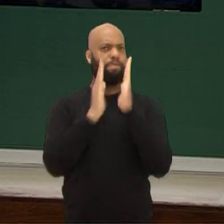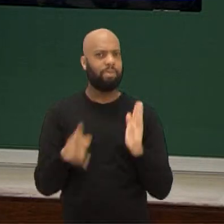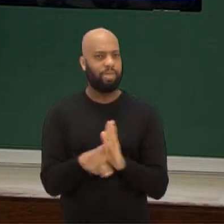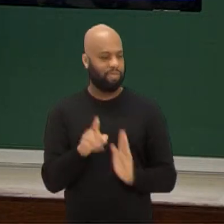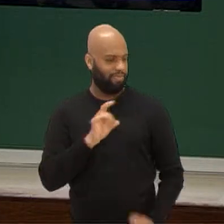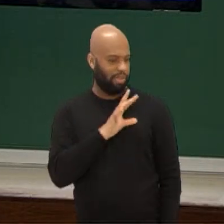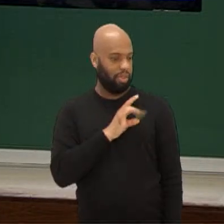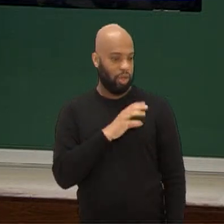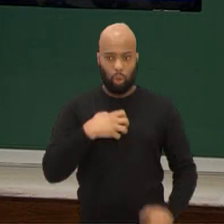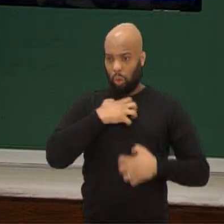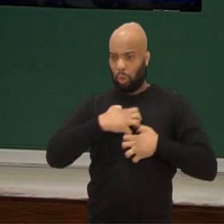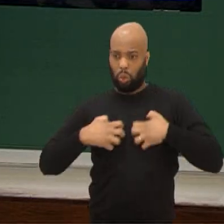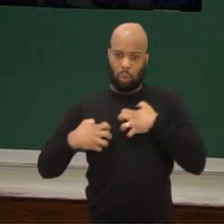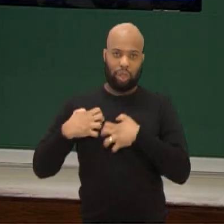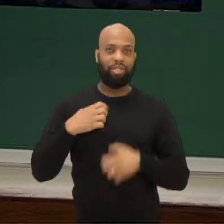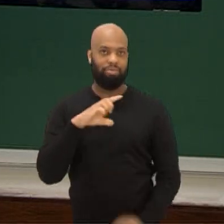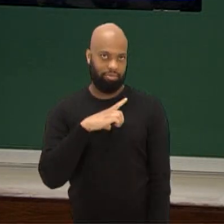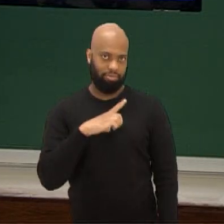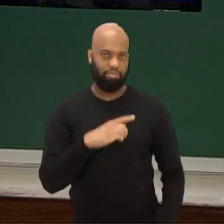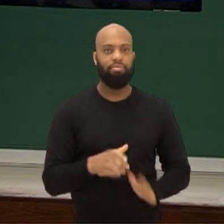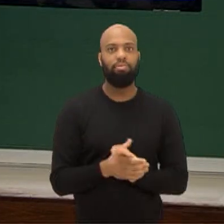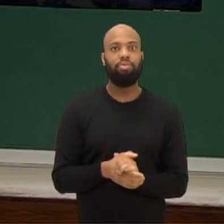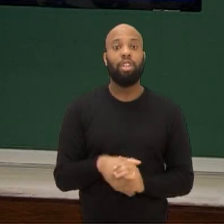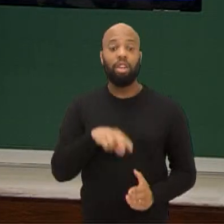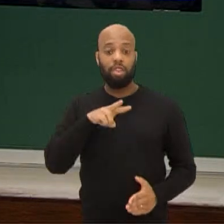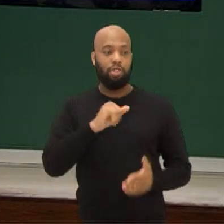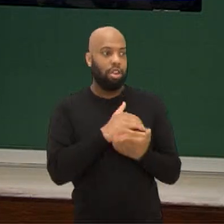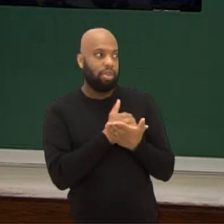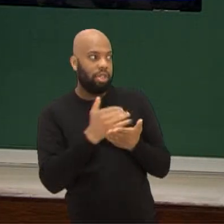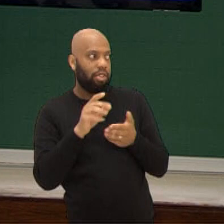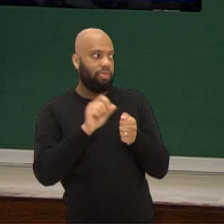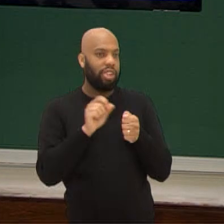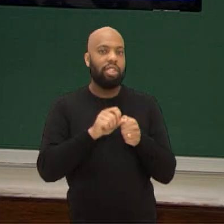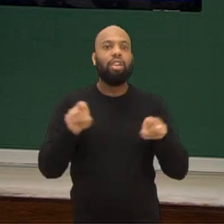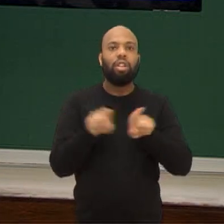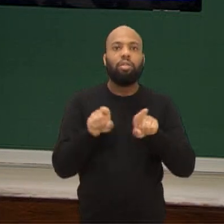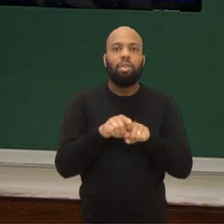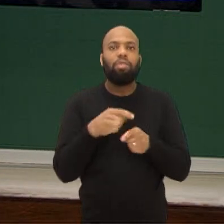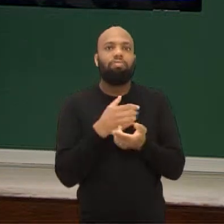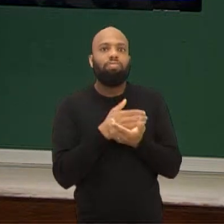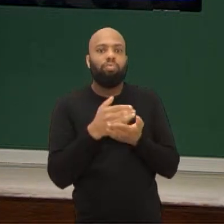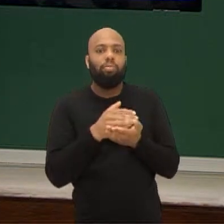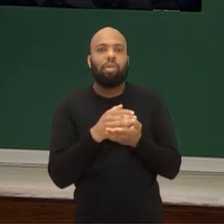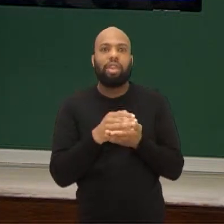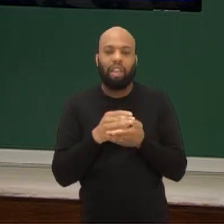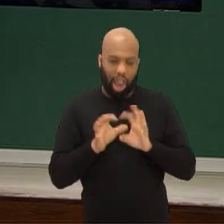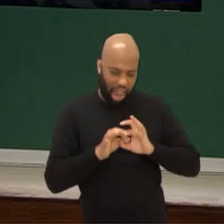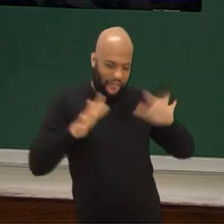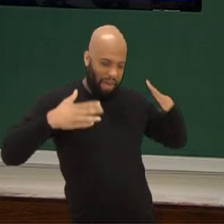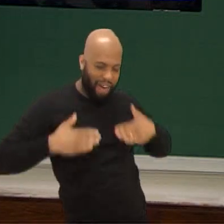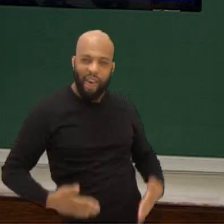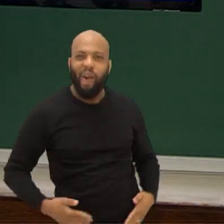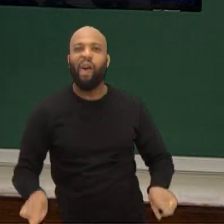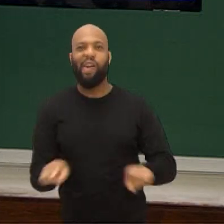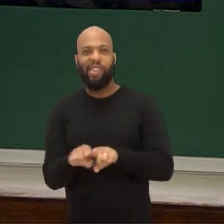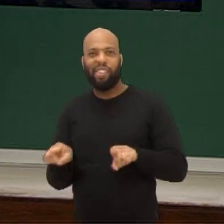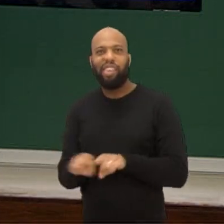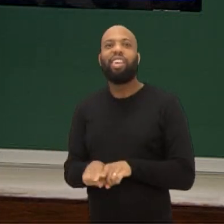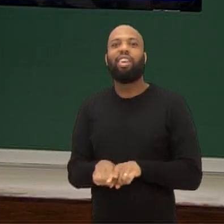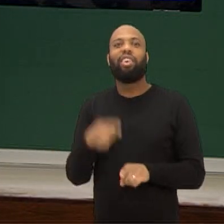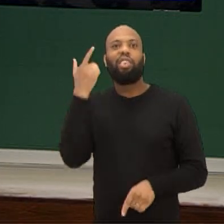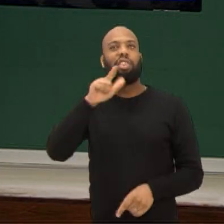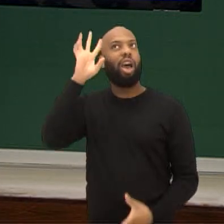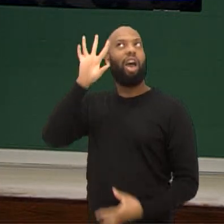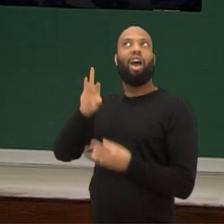e essas angústias que você tem. Né? Você vai começar a fazer, vai começar a se soltar, vai começar a entender a alegria, vai começar